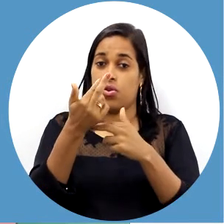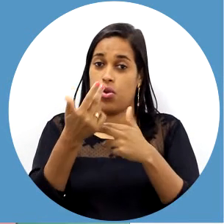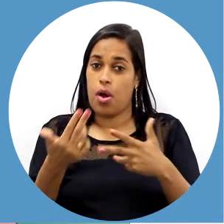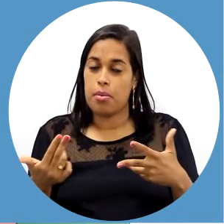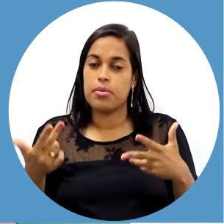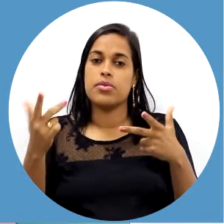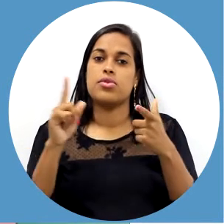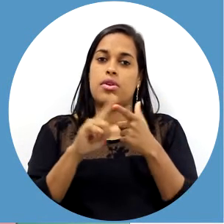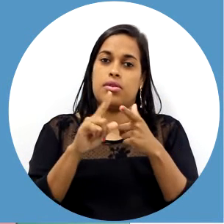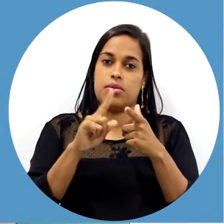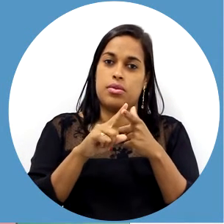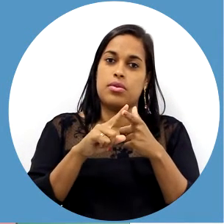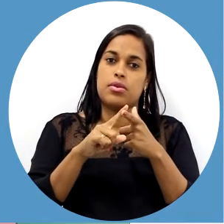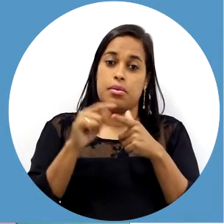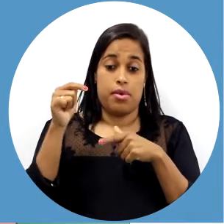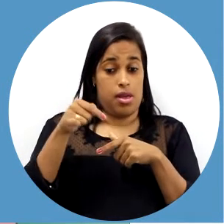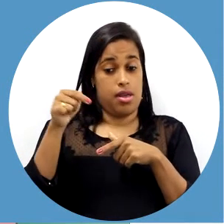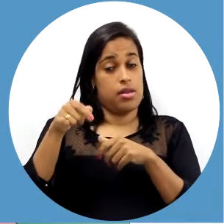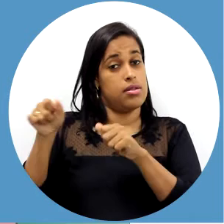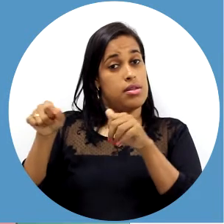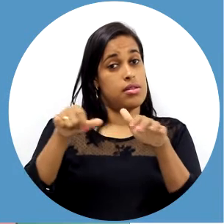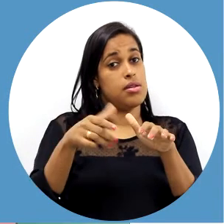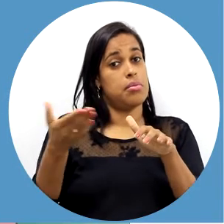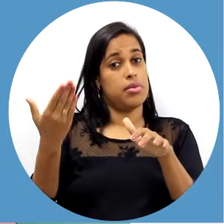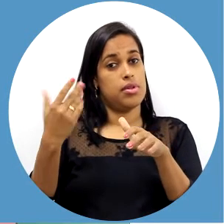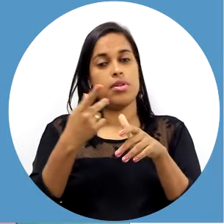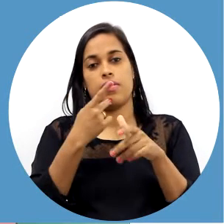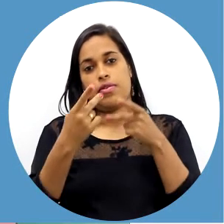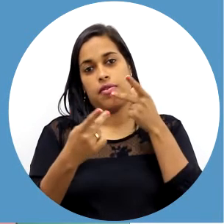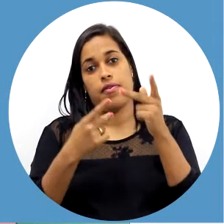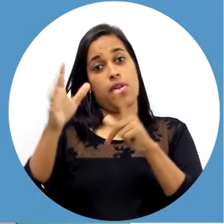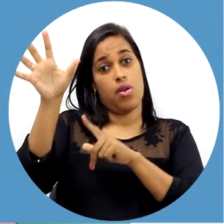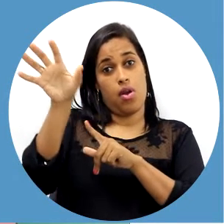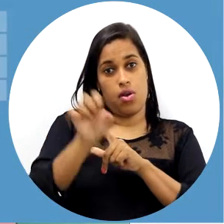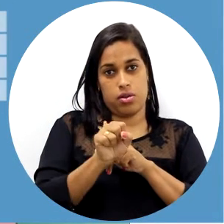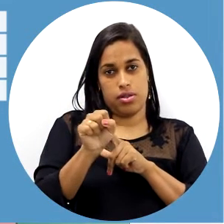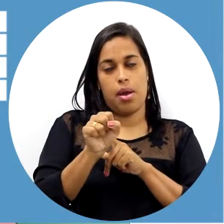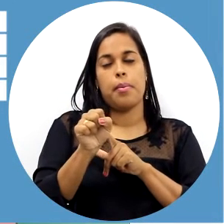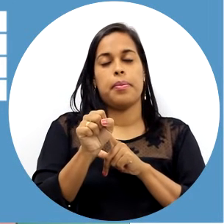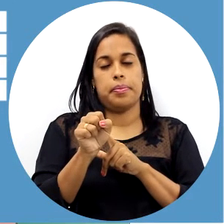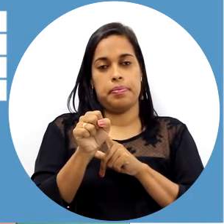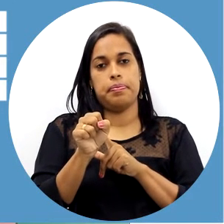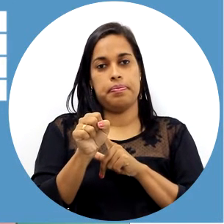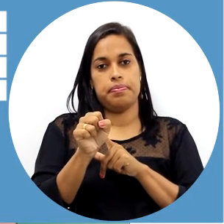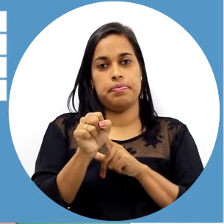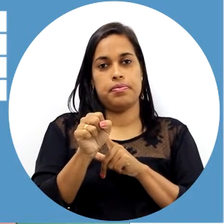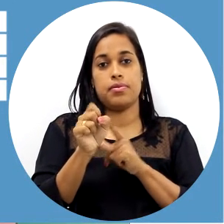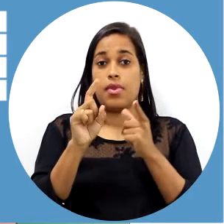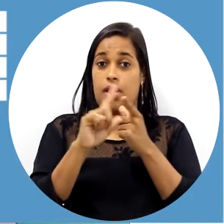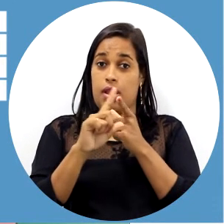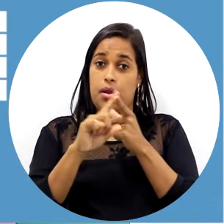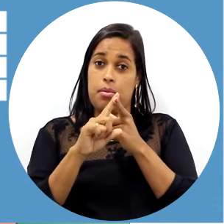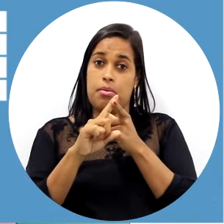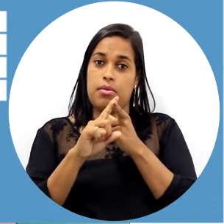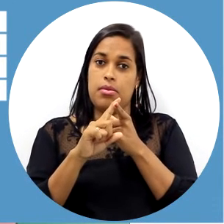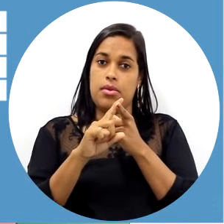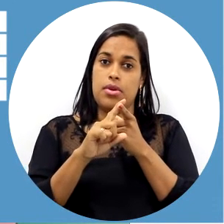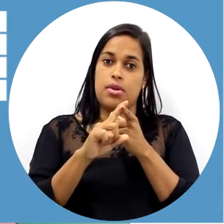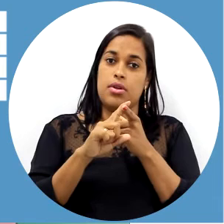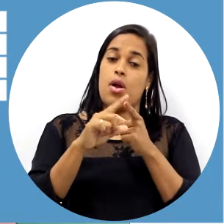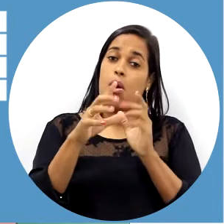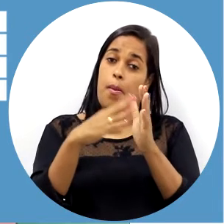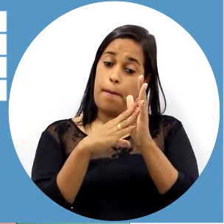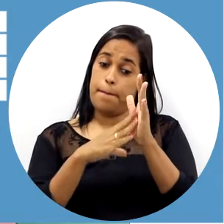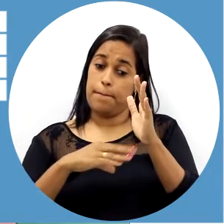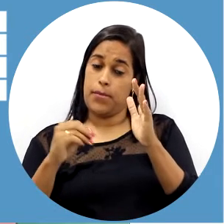objeto da nossa semana passada, quando a gente falou sobre roteamento. assim como o modelo TCP, o